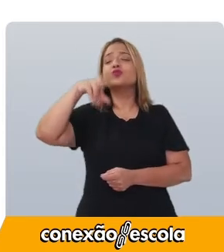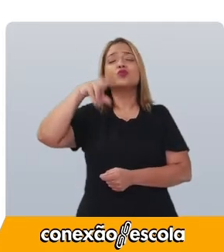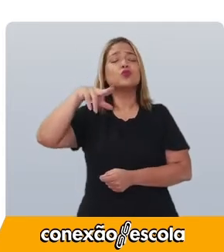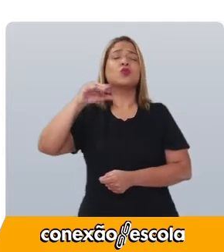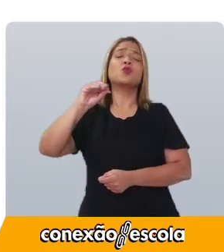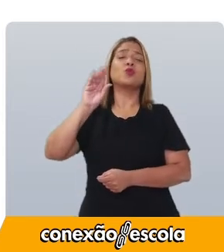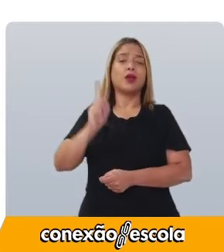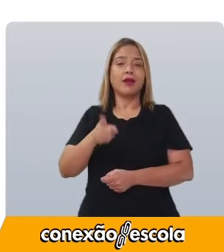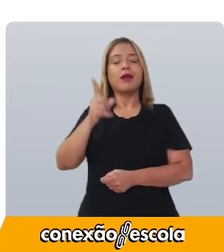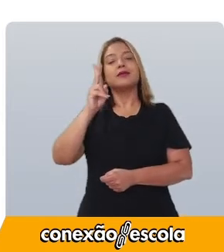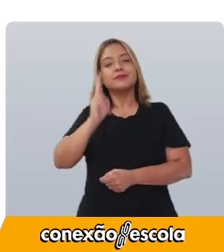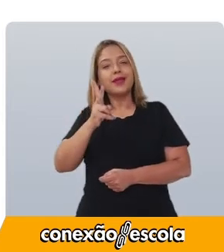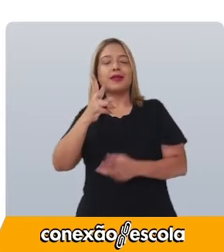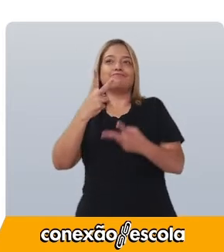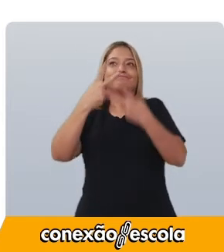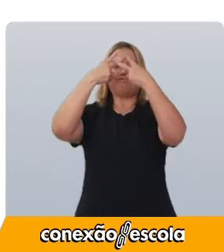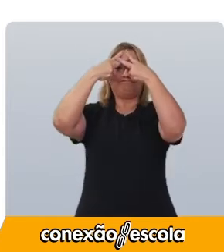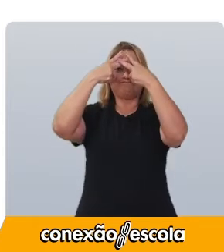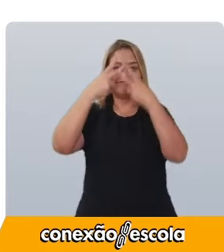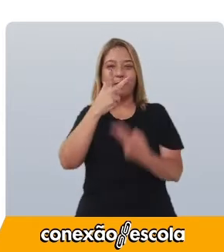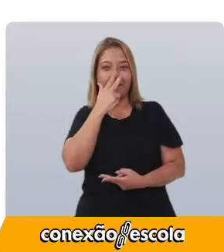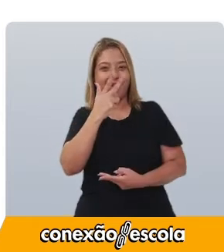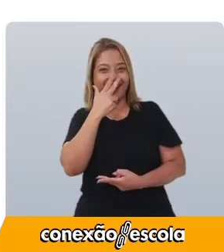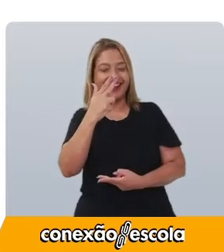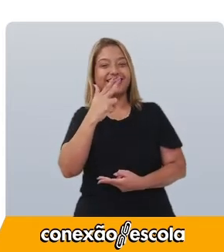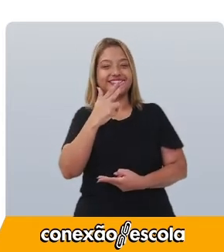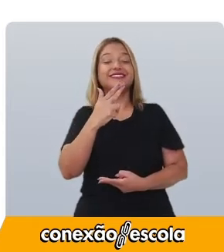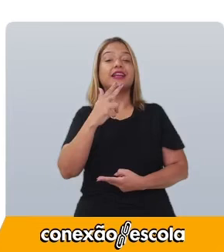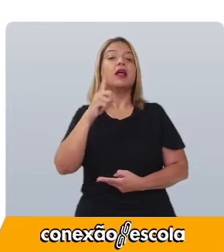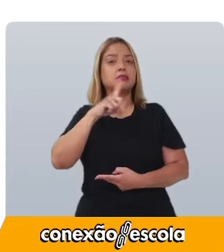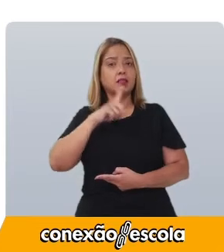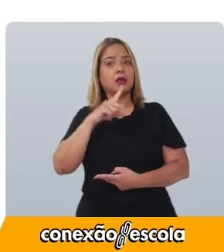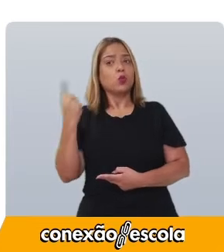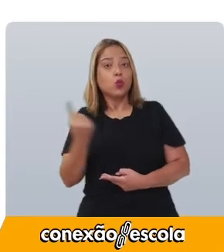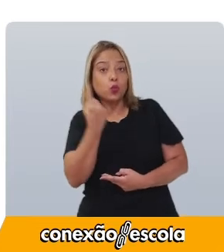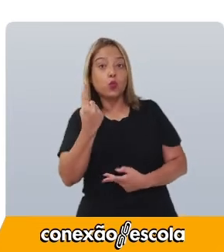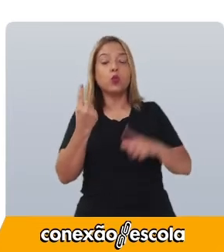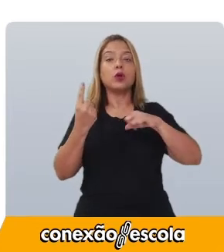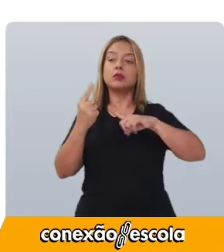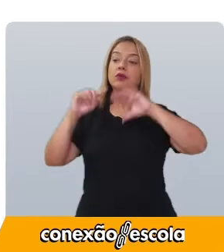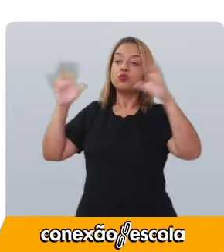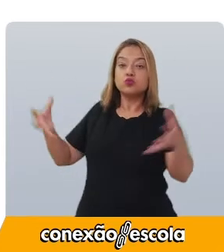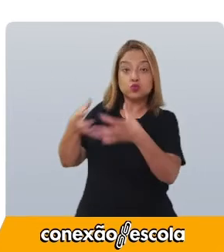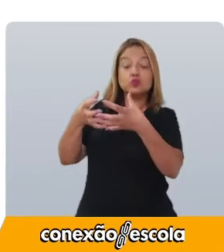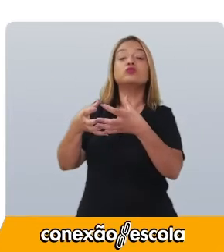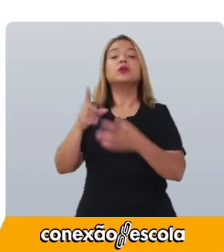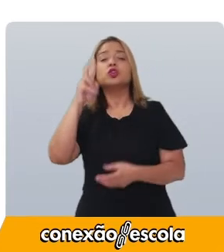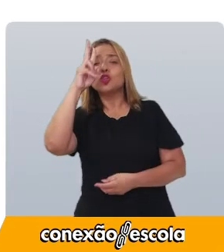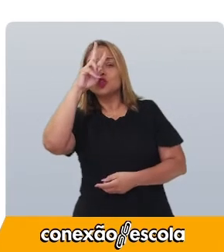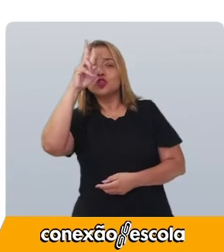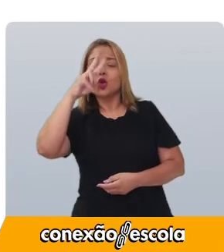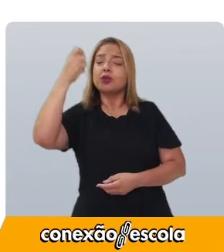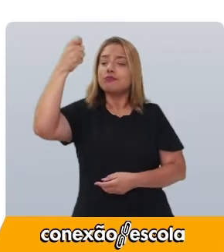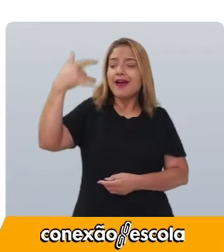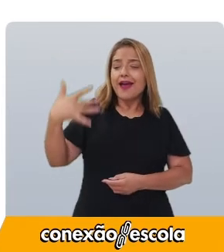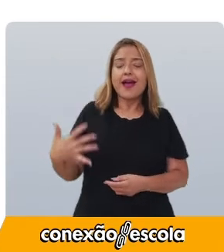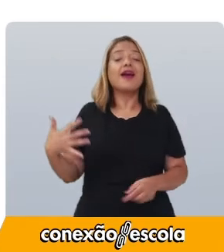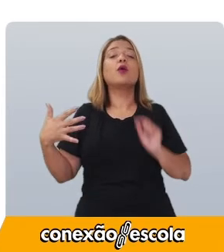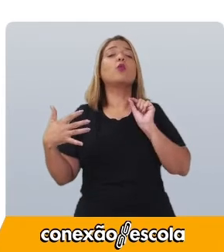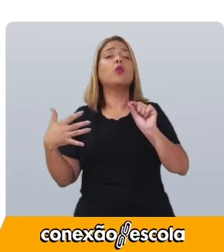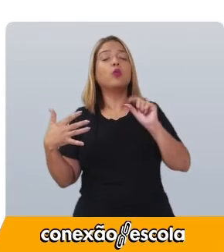nossa memória, individual e coletiva. Essas histórias carregam consigo